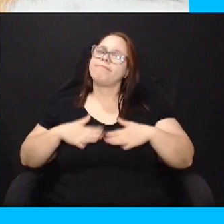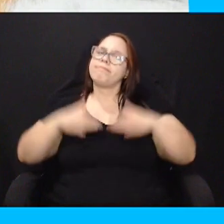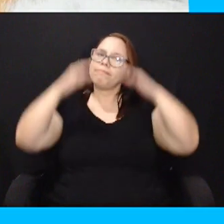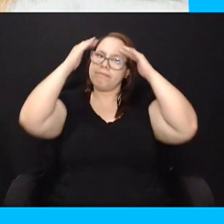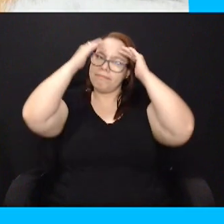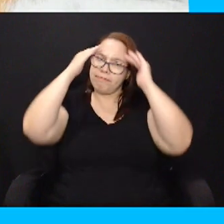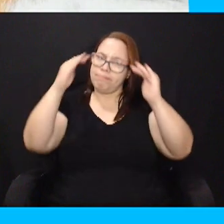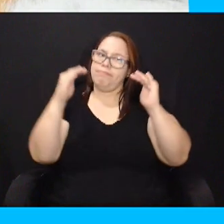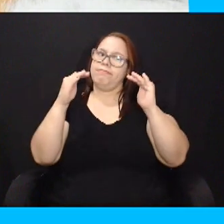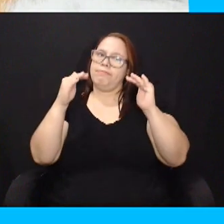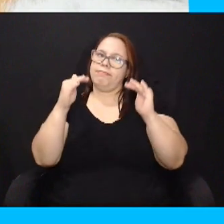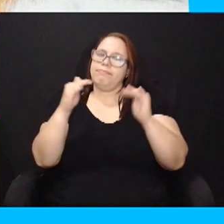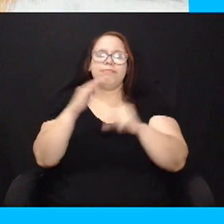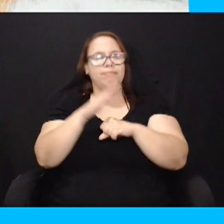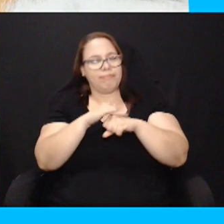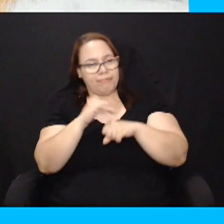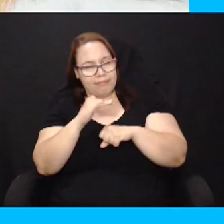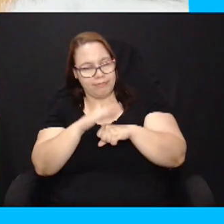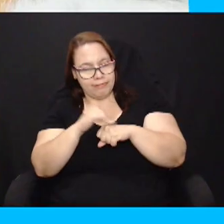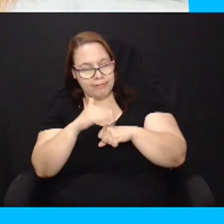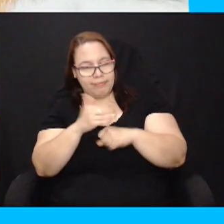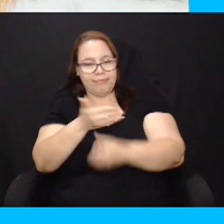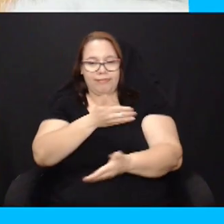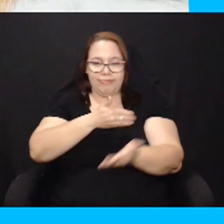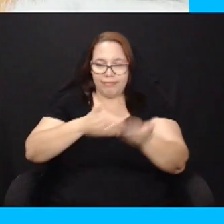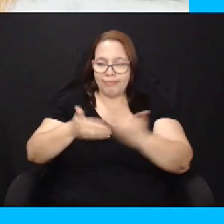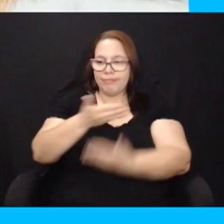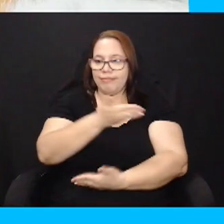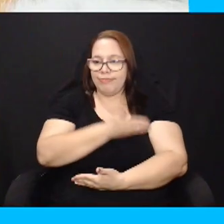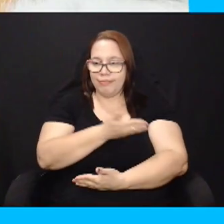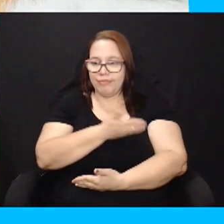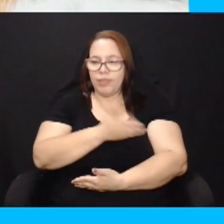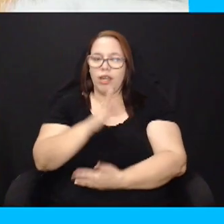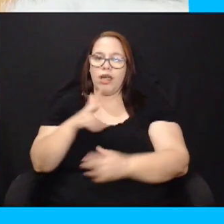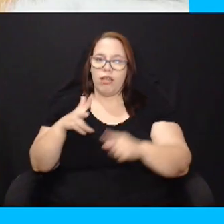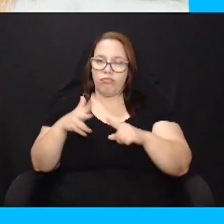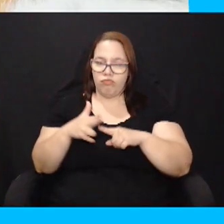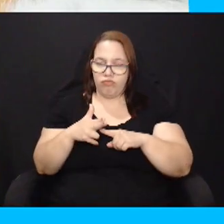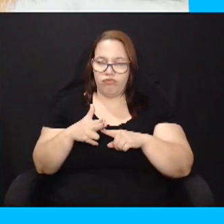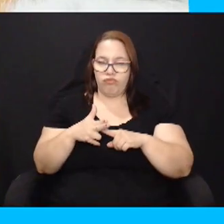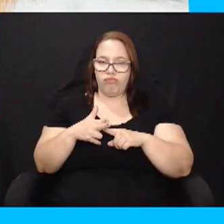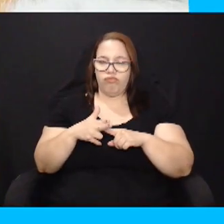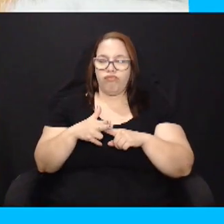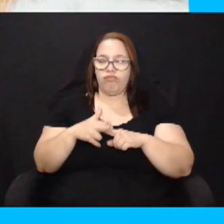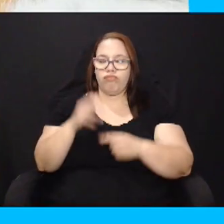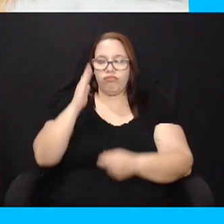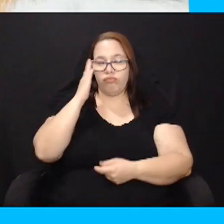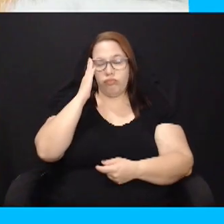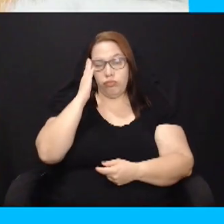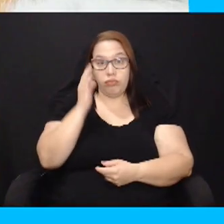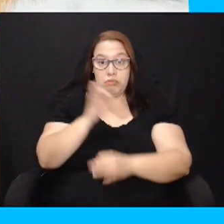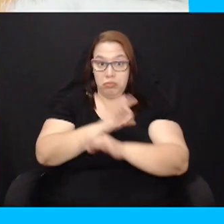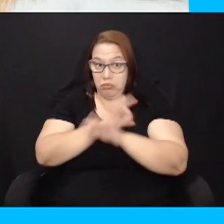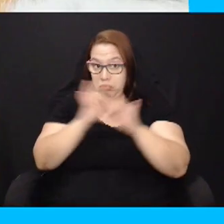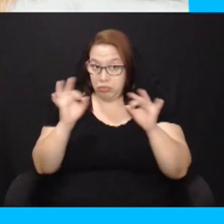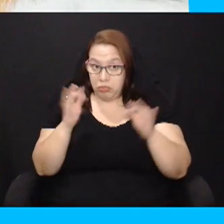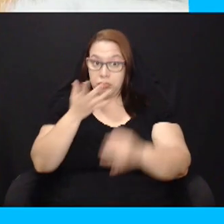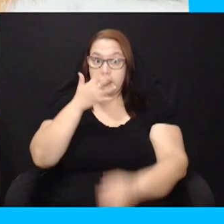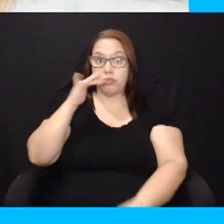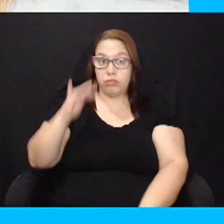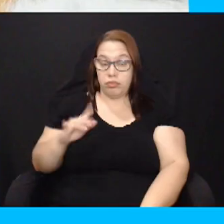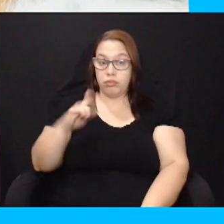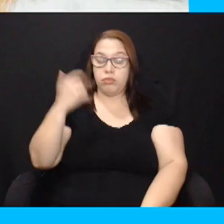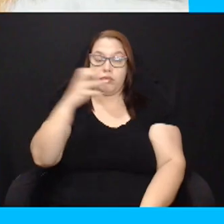muito dócil e companheiro. Ele já está castrado, vermifugado, é ótimo com crianças e outros